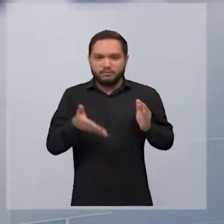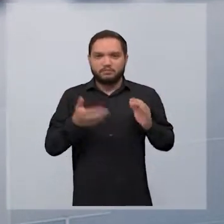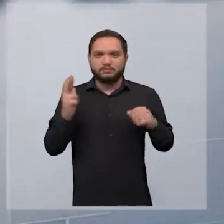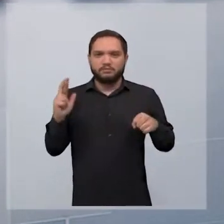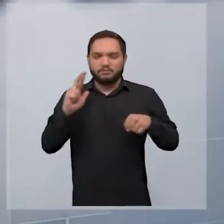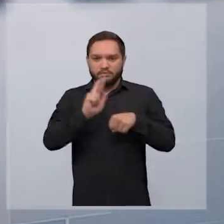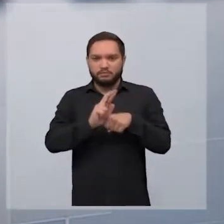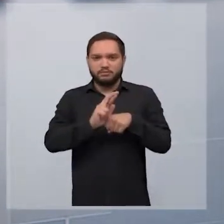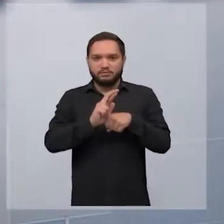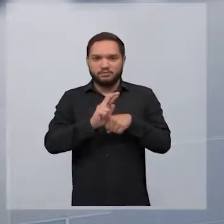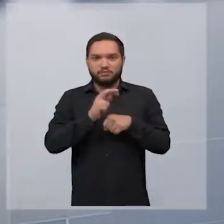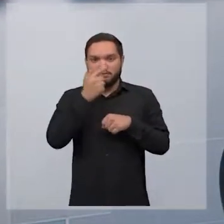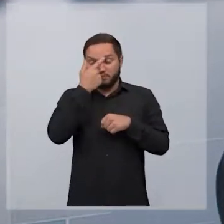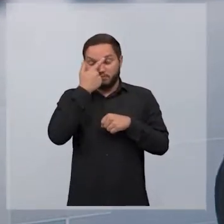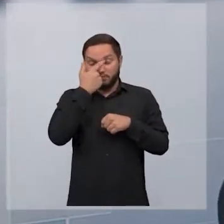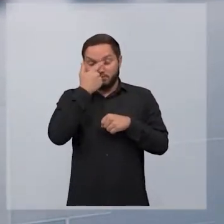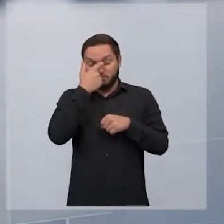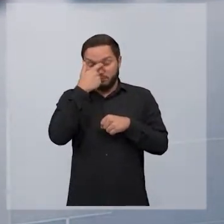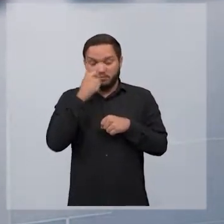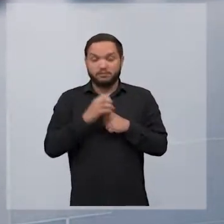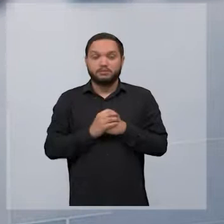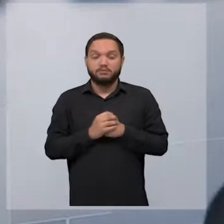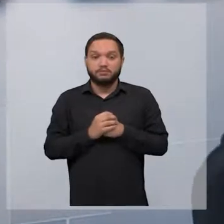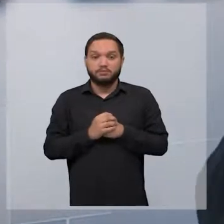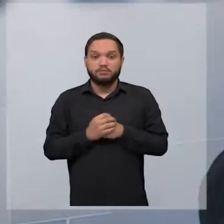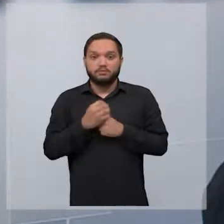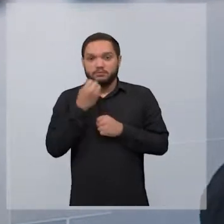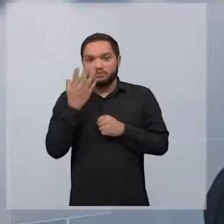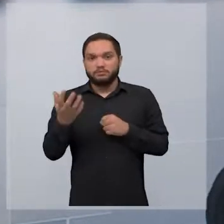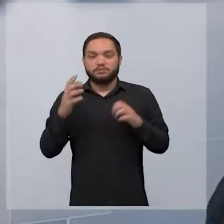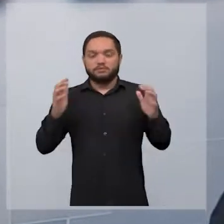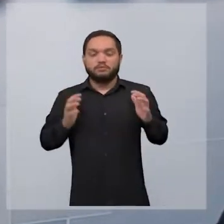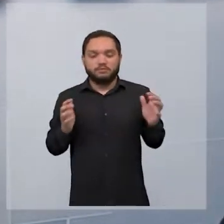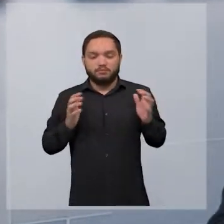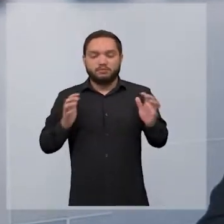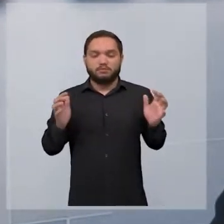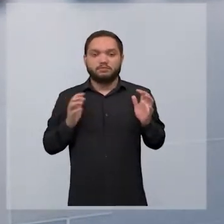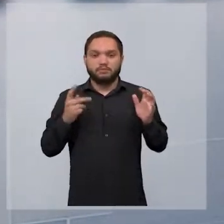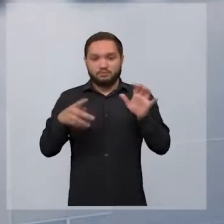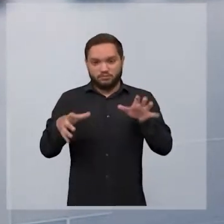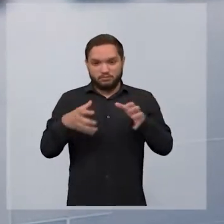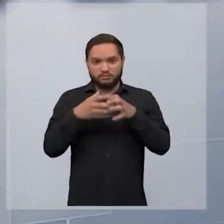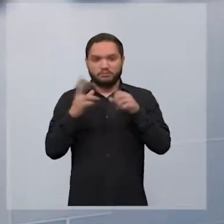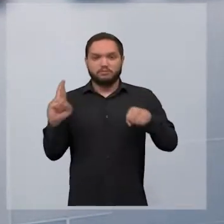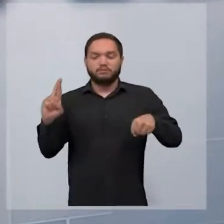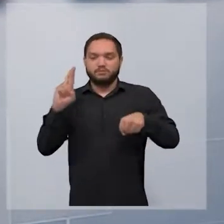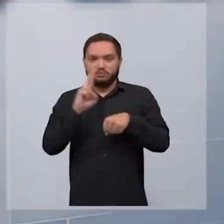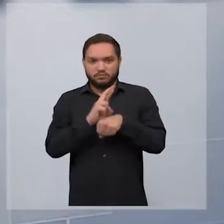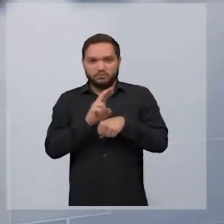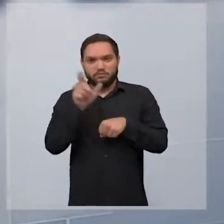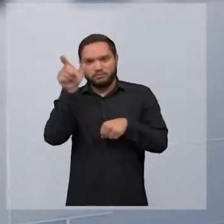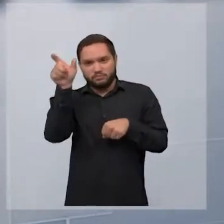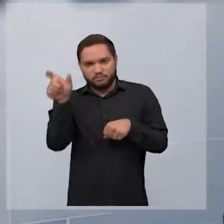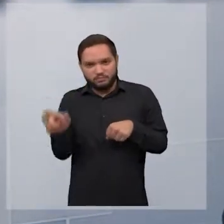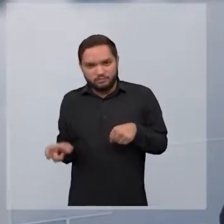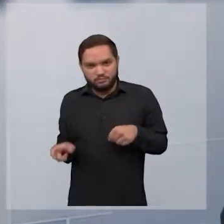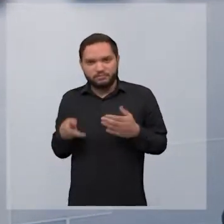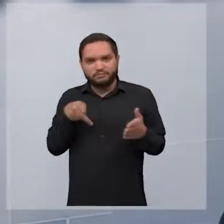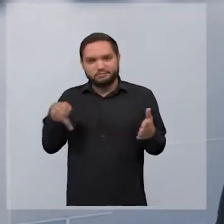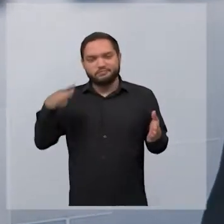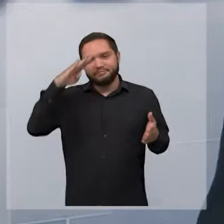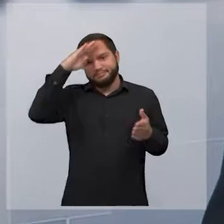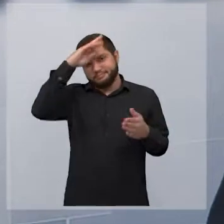há um representante bom da elite brasileira, porque é tosco e limitado, é o presidente Bolsonaro.